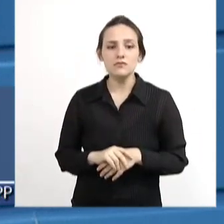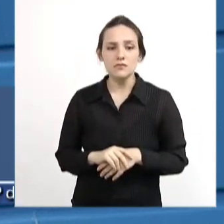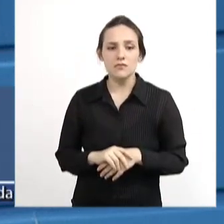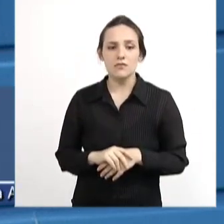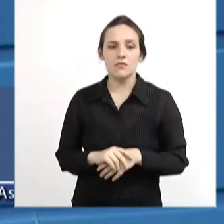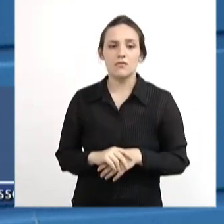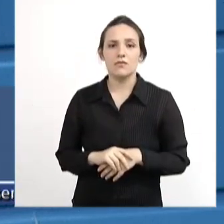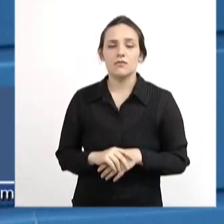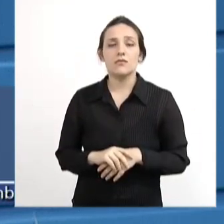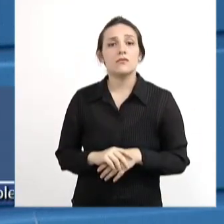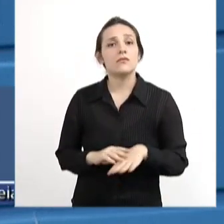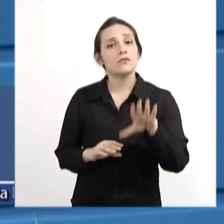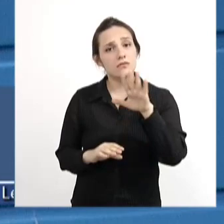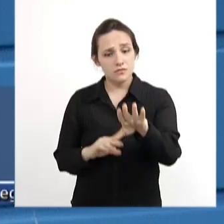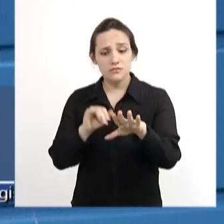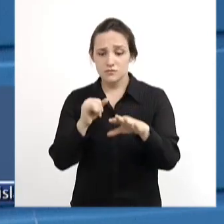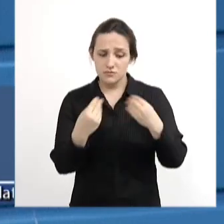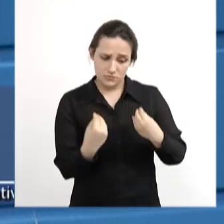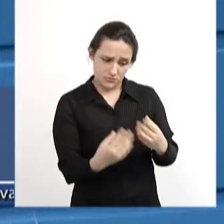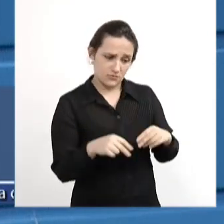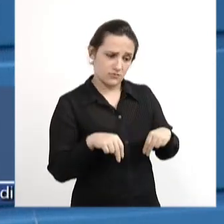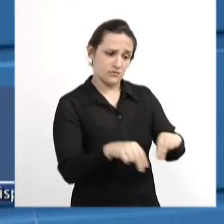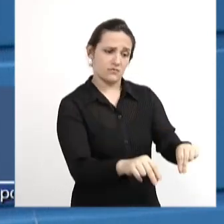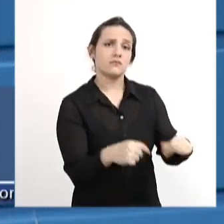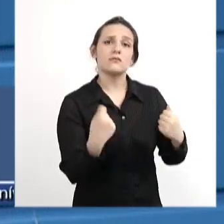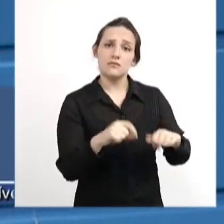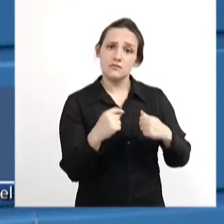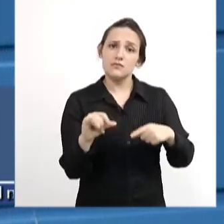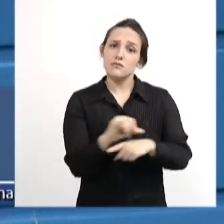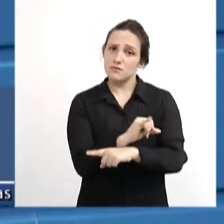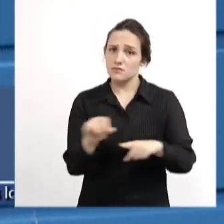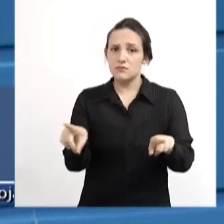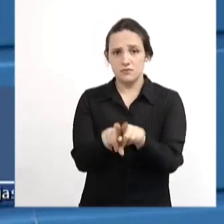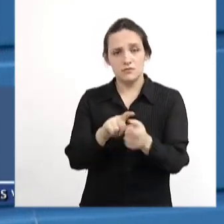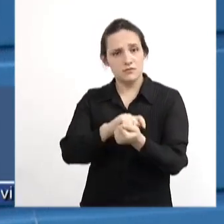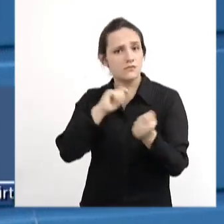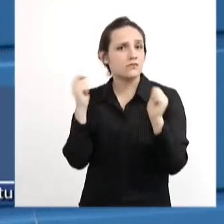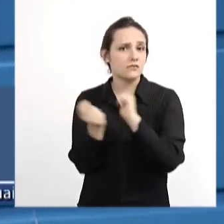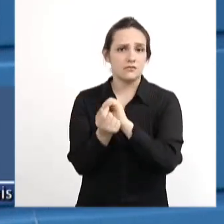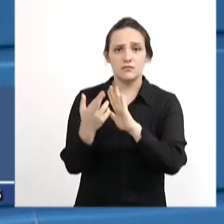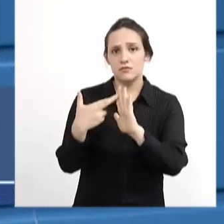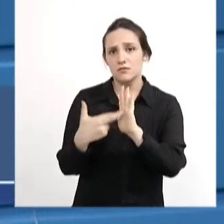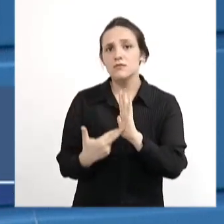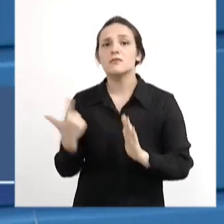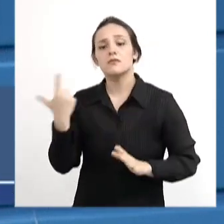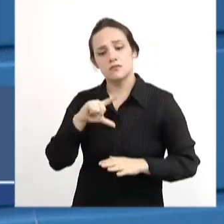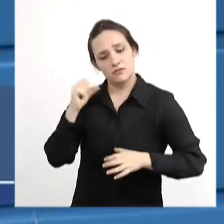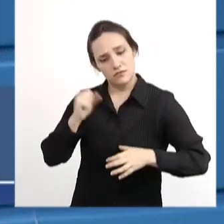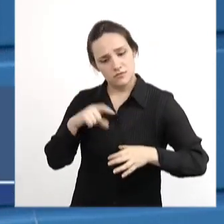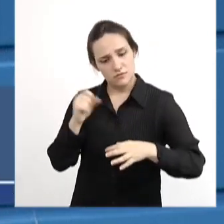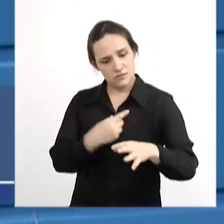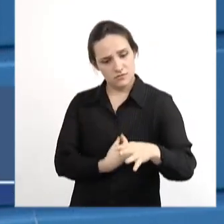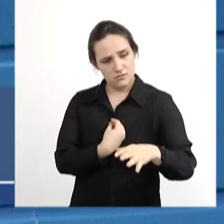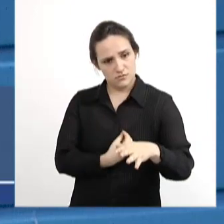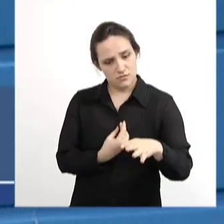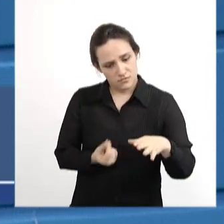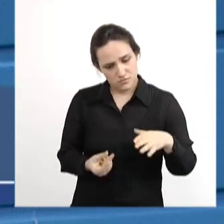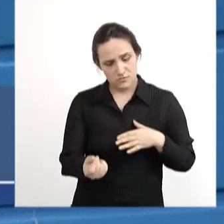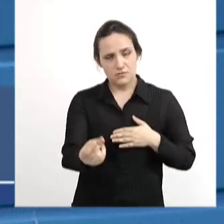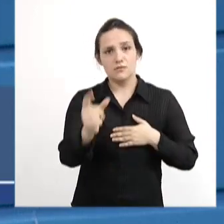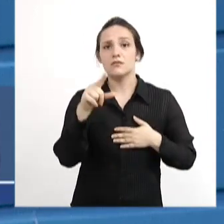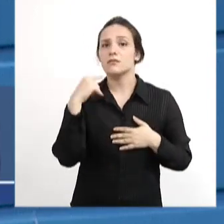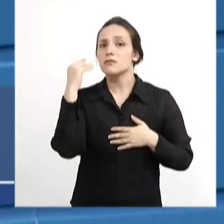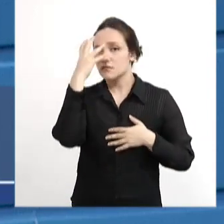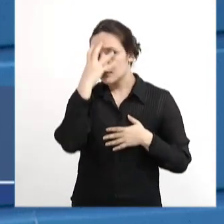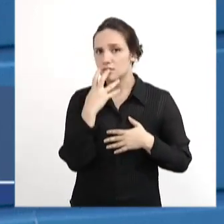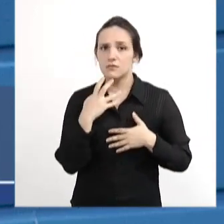condição de ter a terra, tem que também criar meios para que ele possa produzir e sobreviver. Então, esse é um assunto muito grave, sério, e